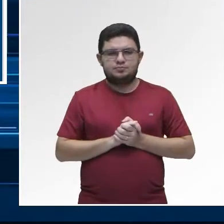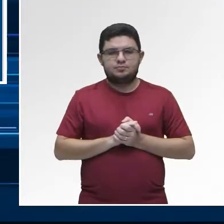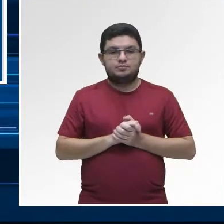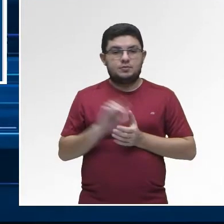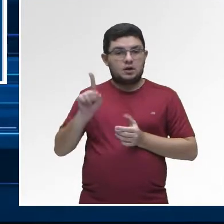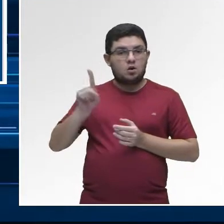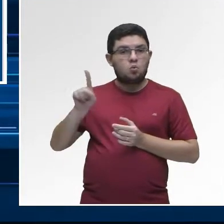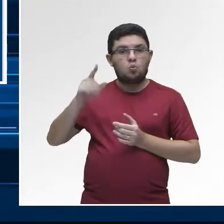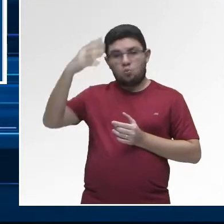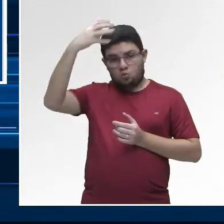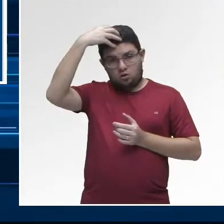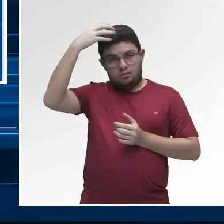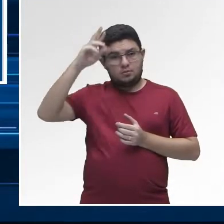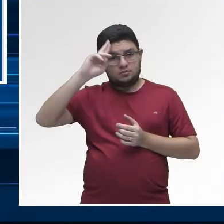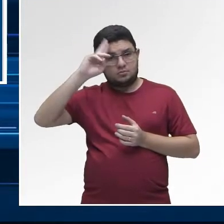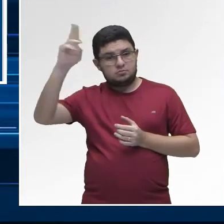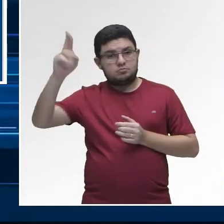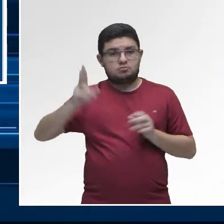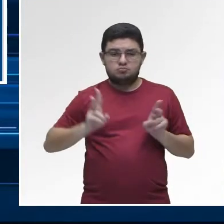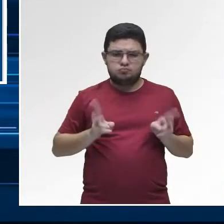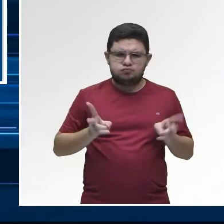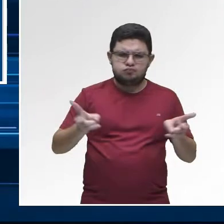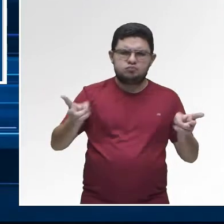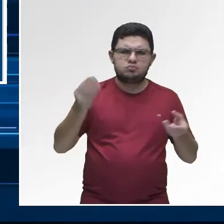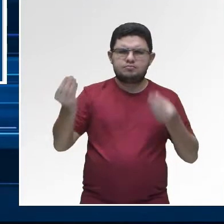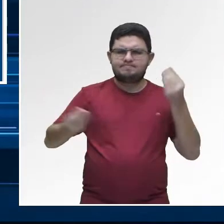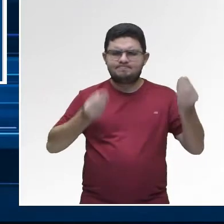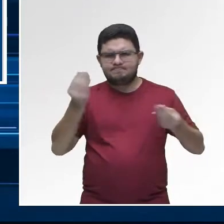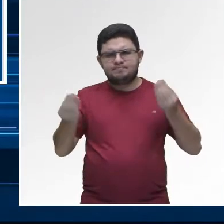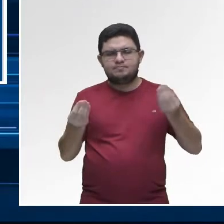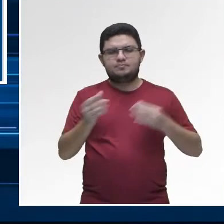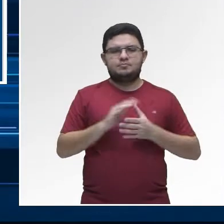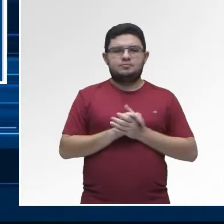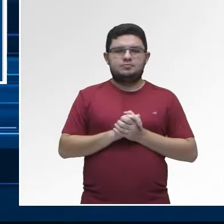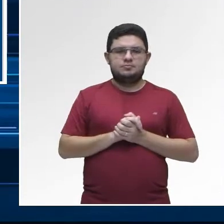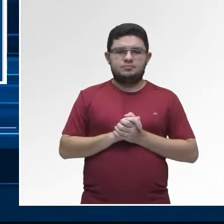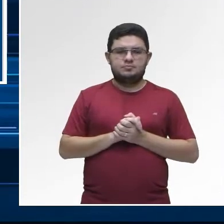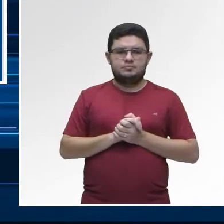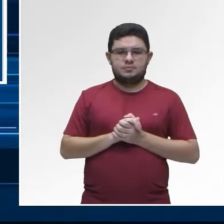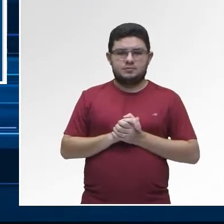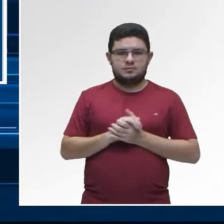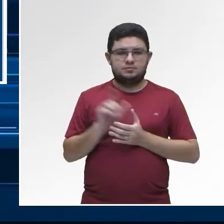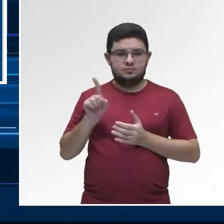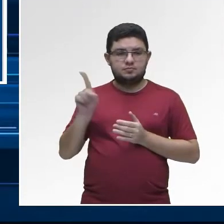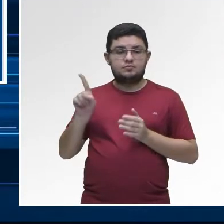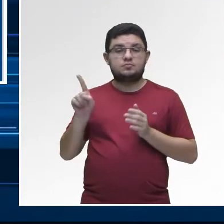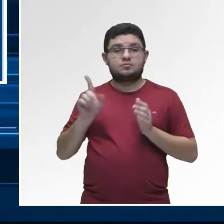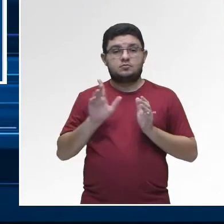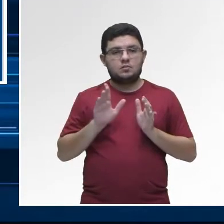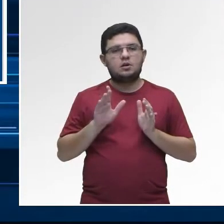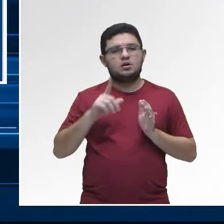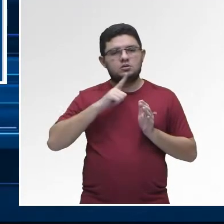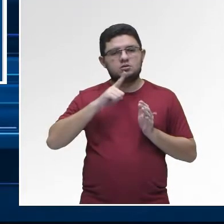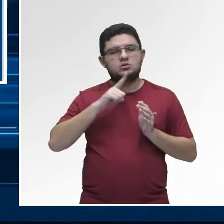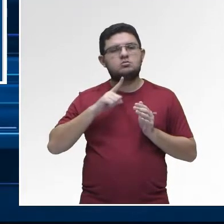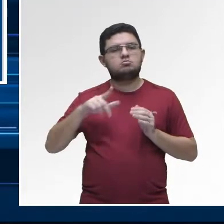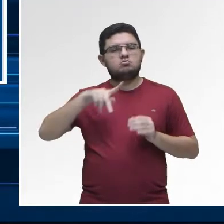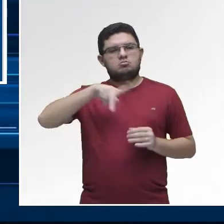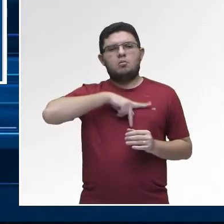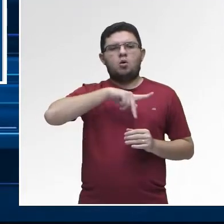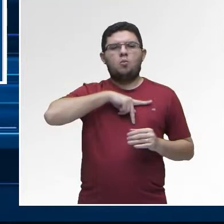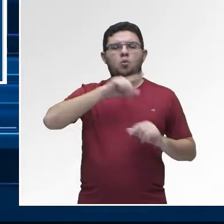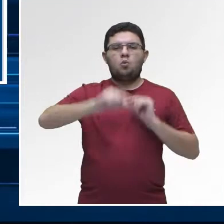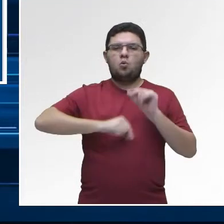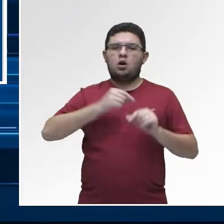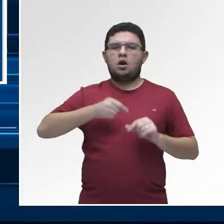domínio, né, o senhor feudal valia-se do monopólio das armas, pois sua função